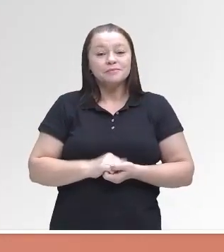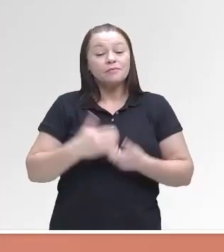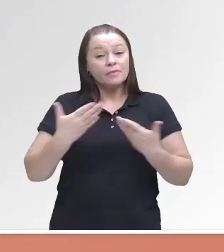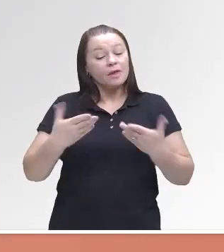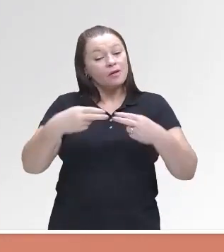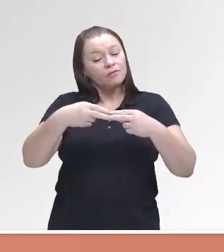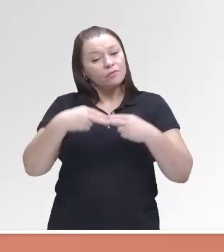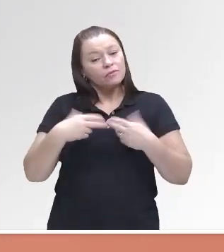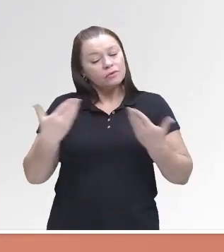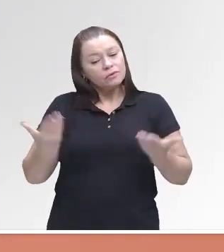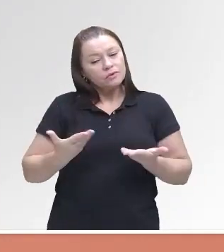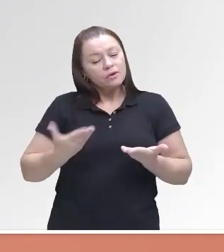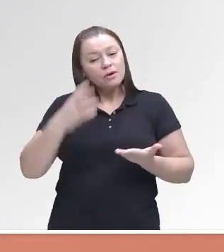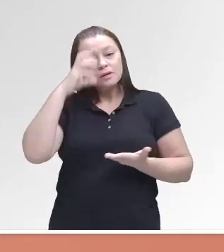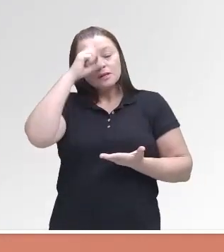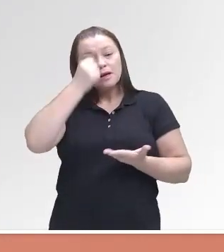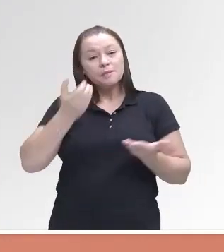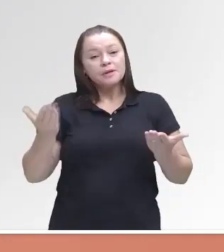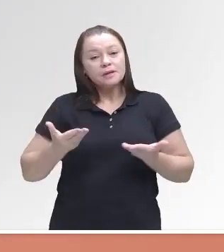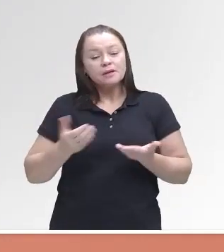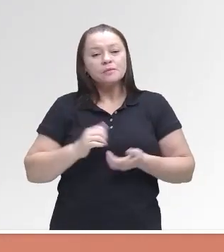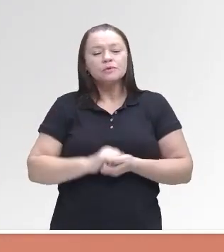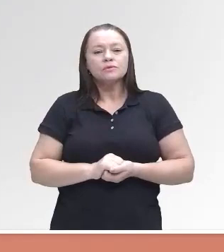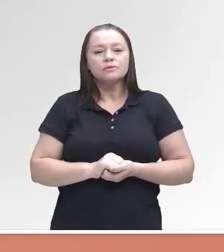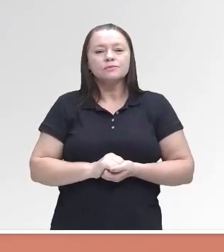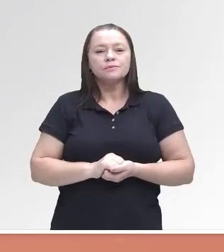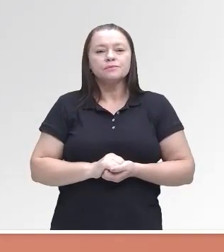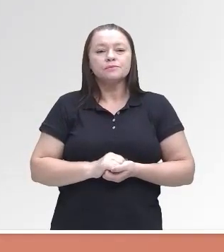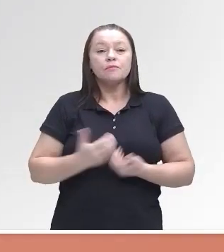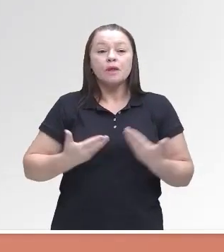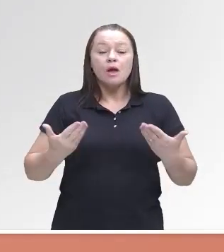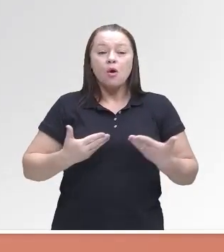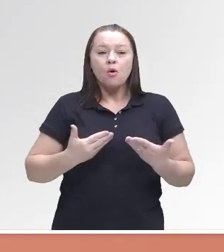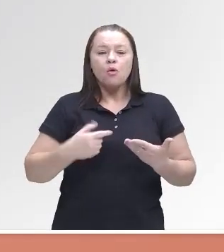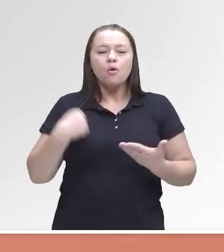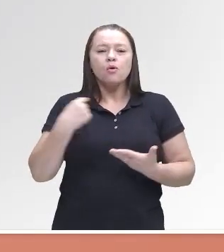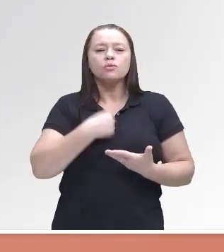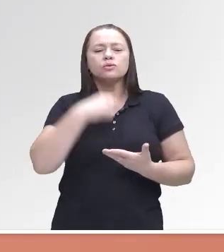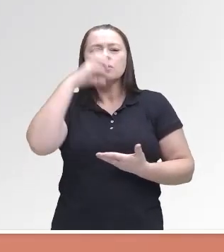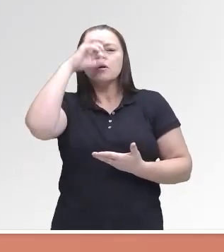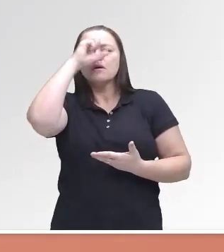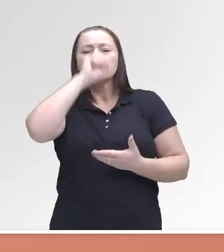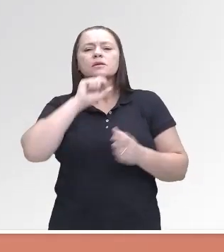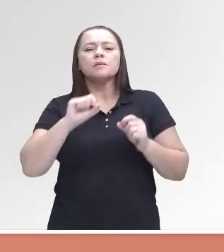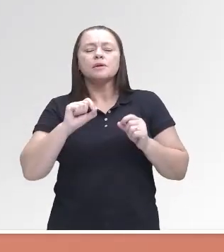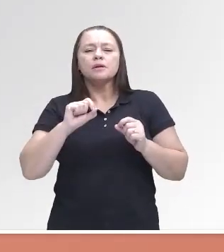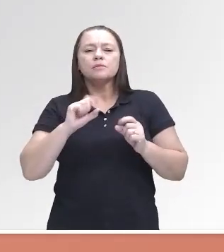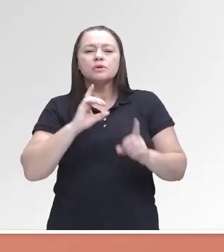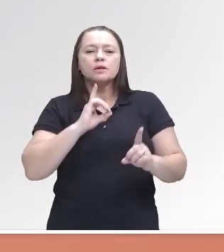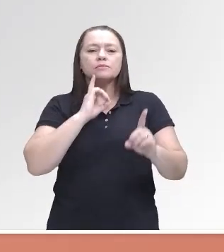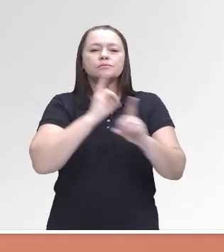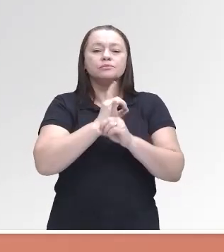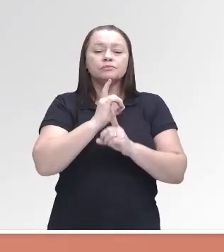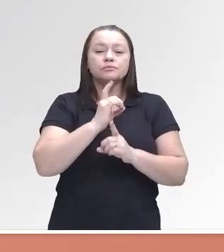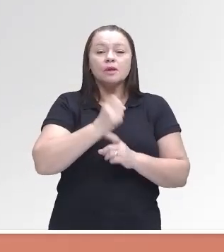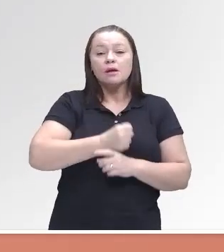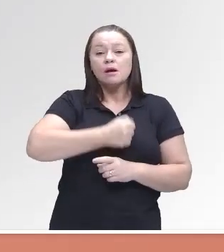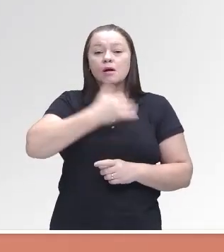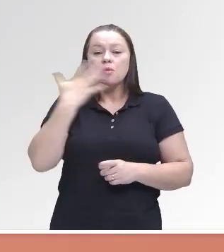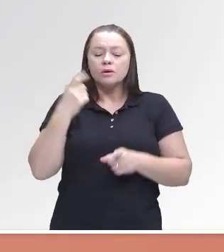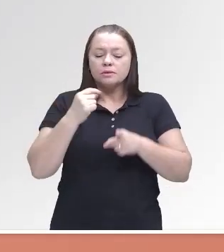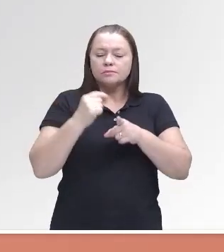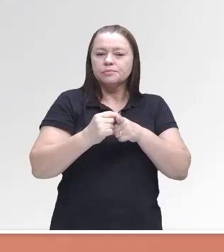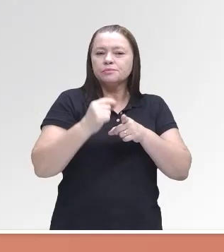nós aprendemos. Vamos ler comigo. Hoje, nós aprendemos o quê? Hoje, identificamos o número